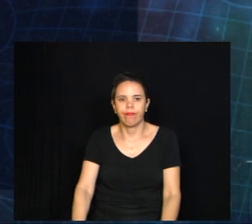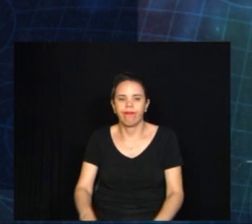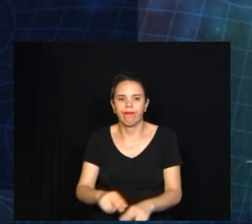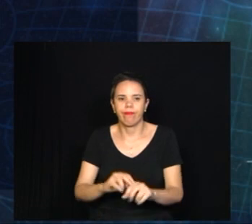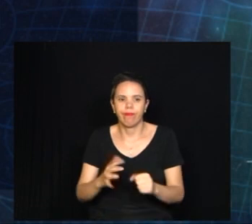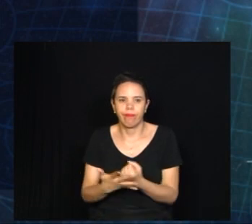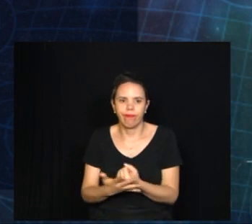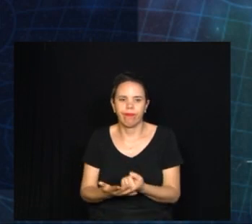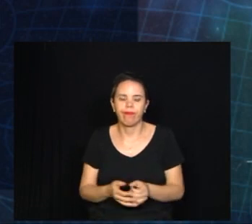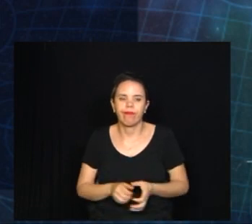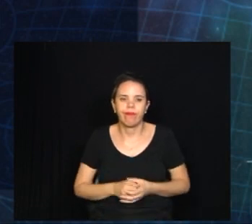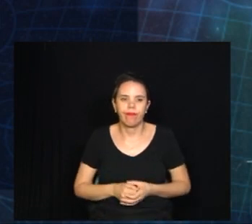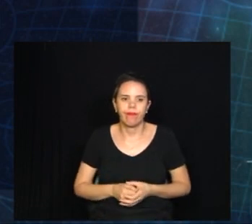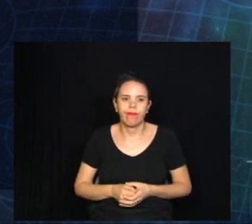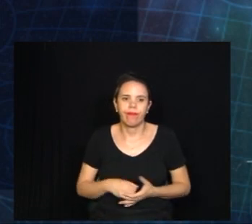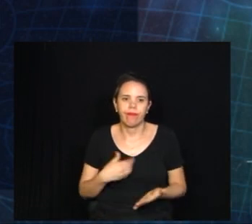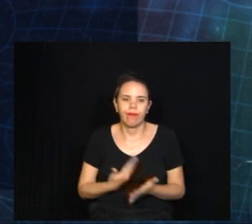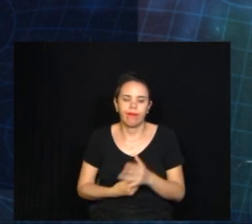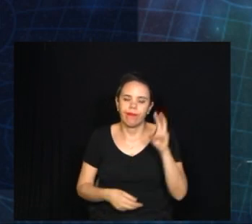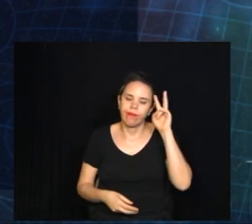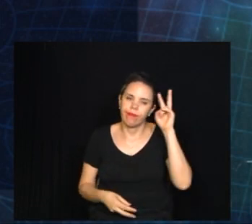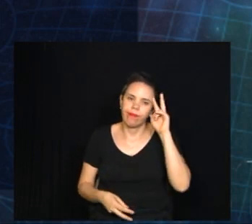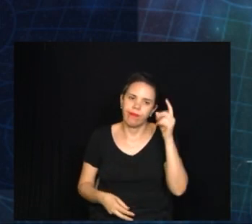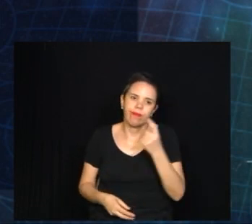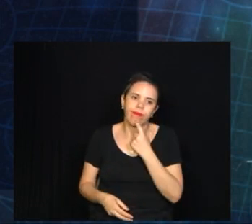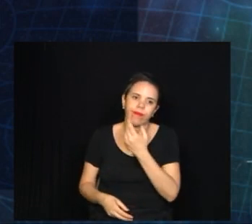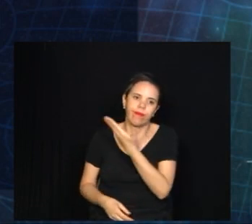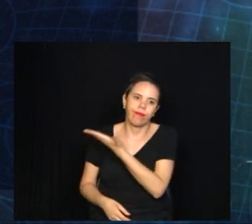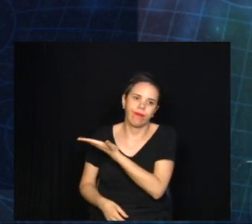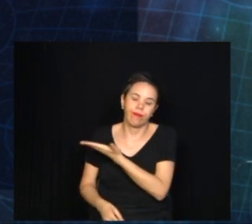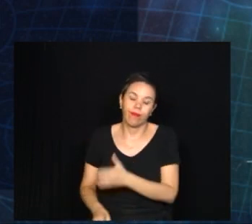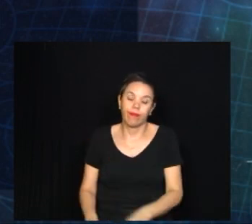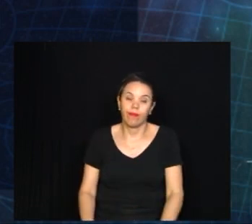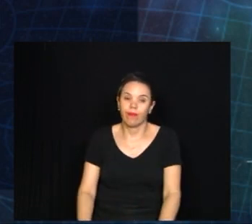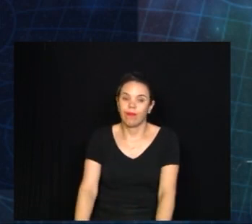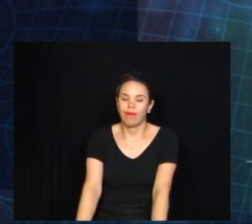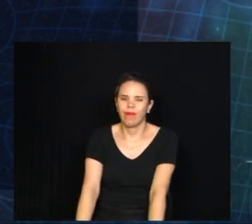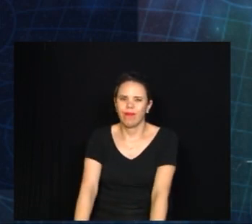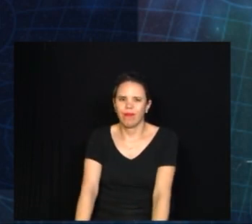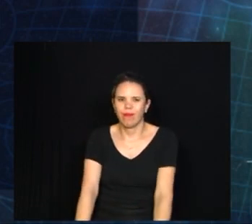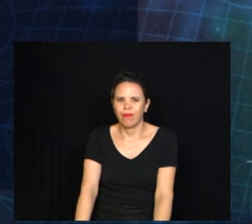à Covid-19. E até esta segunda-feira, Campinas somava